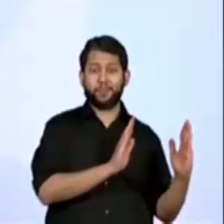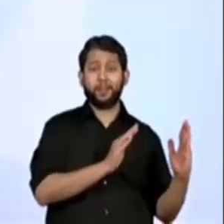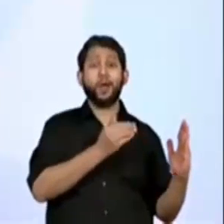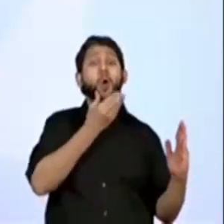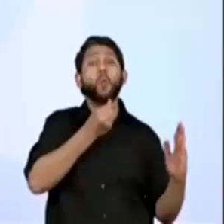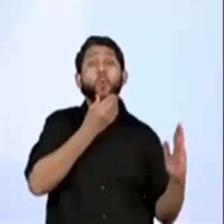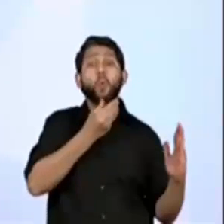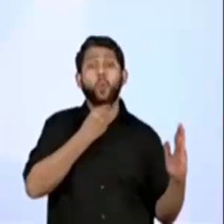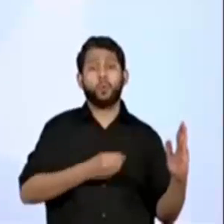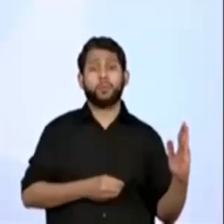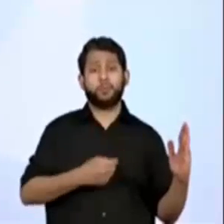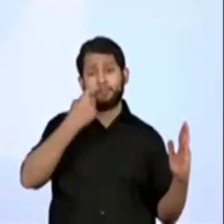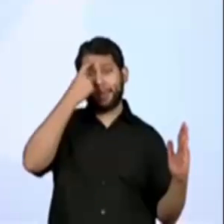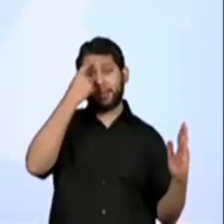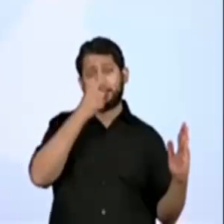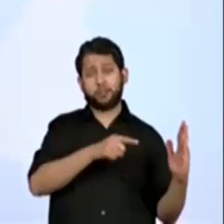pensou.